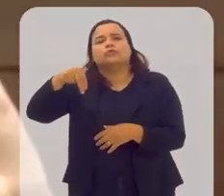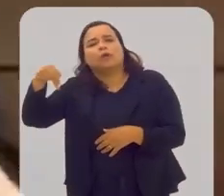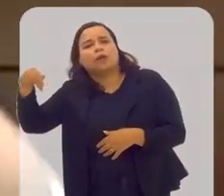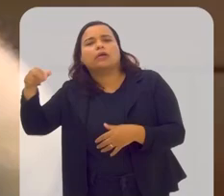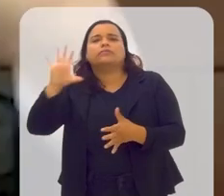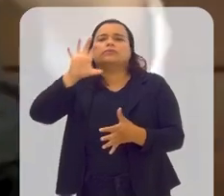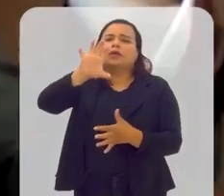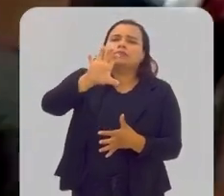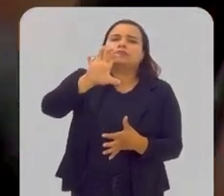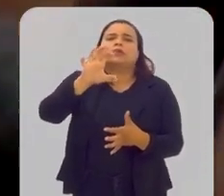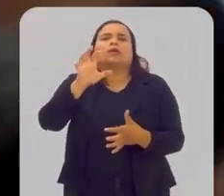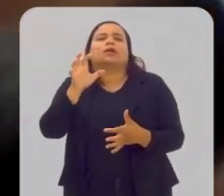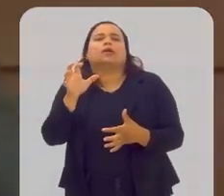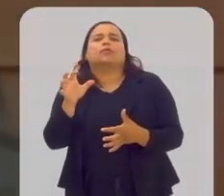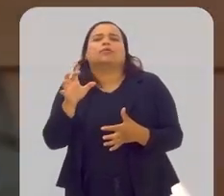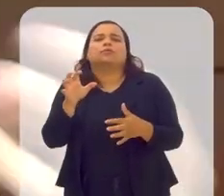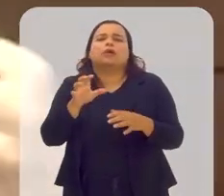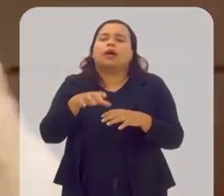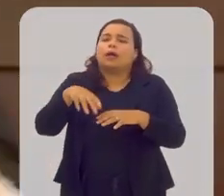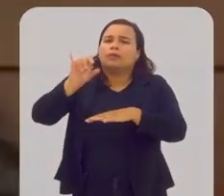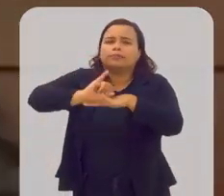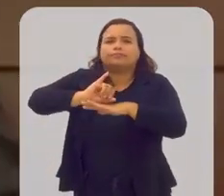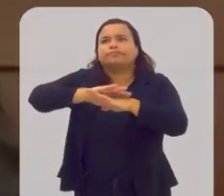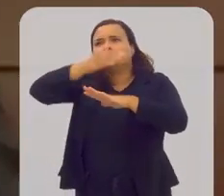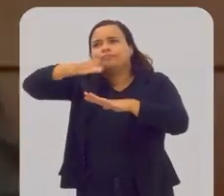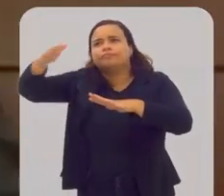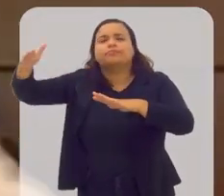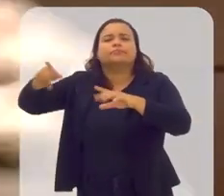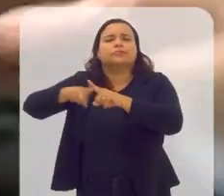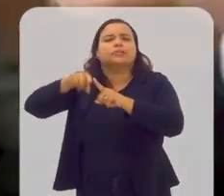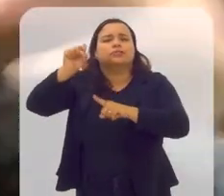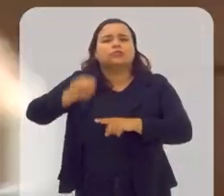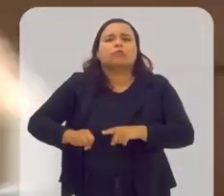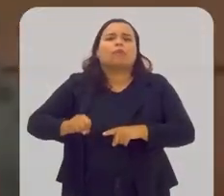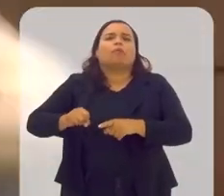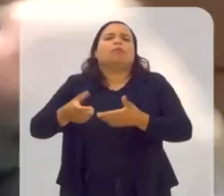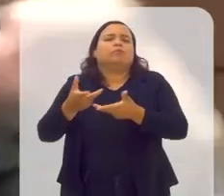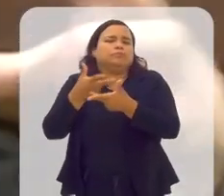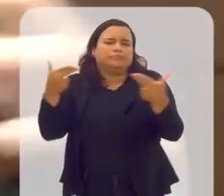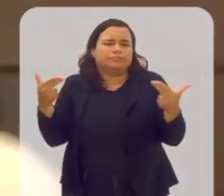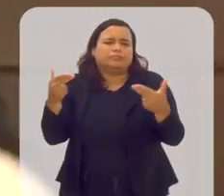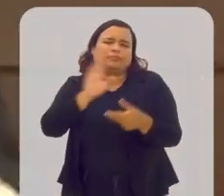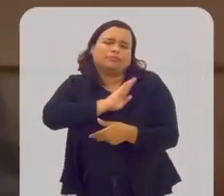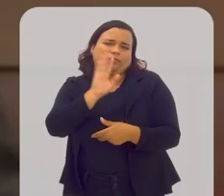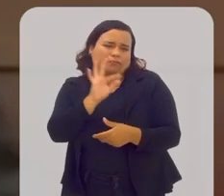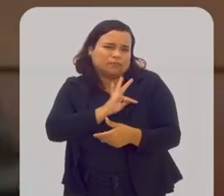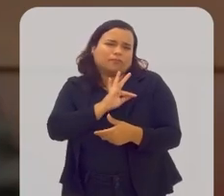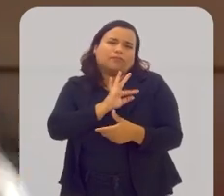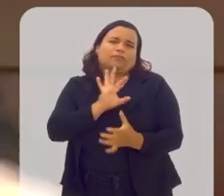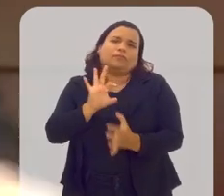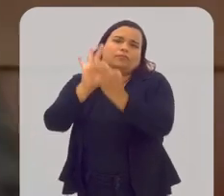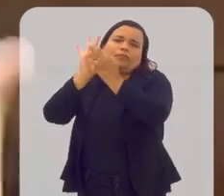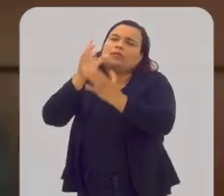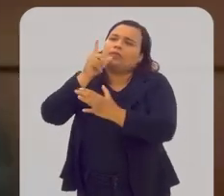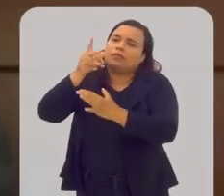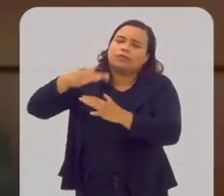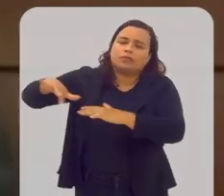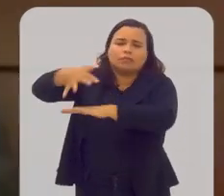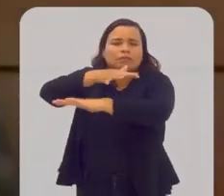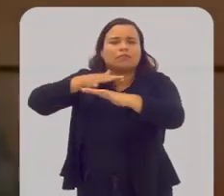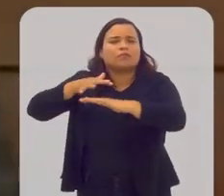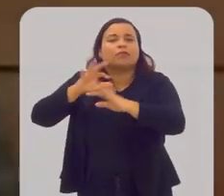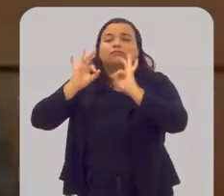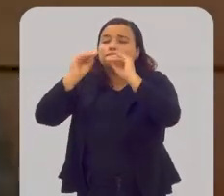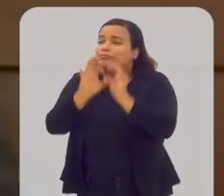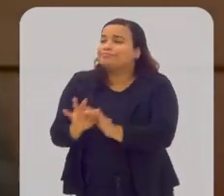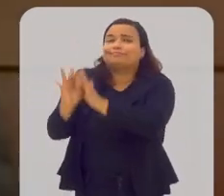região central, serrana, e da região sul-fluminense, da Baixada Litorânea. A gente precisa pensar essa infraestrutura, e eu acho que o legislativo